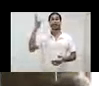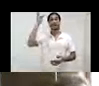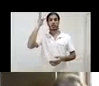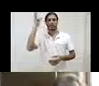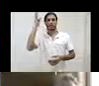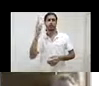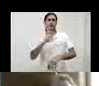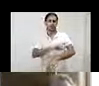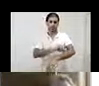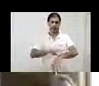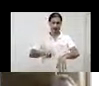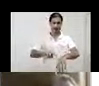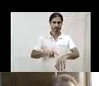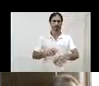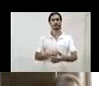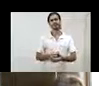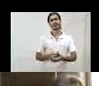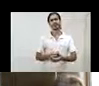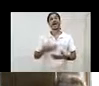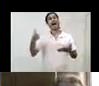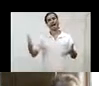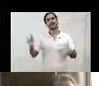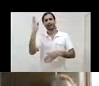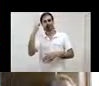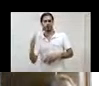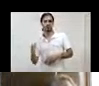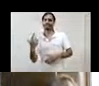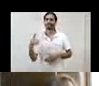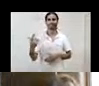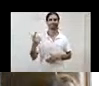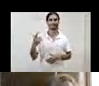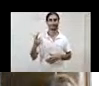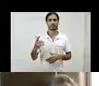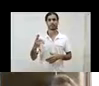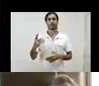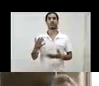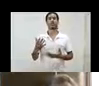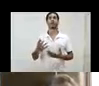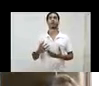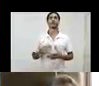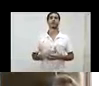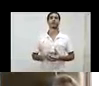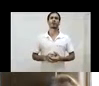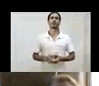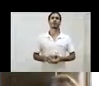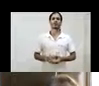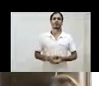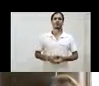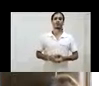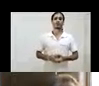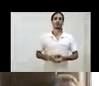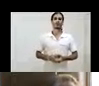Brasil uma produção portuguesa, pelo menos ainda. tentar pensar nas crianças